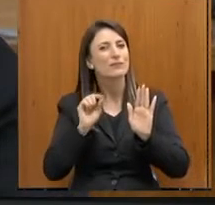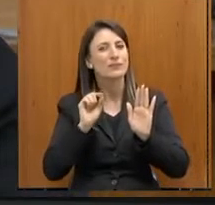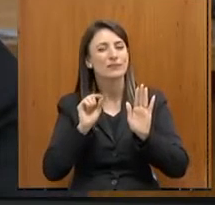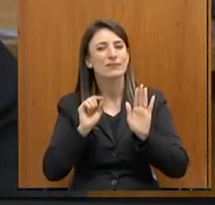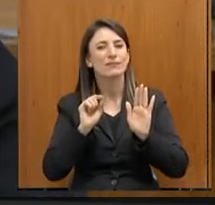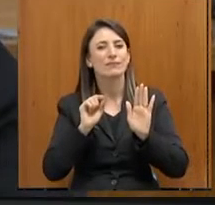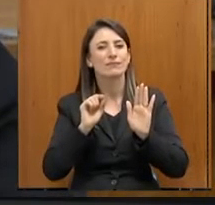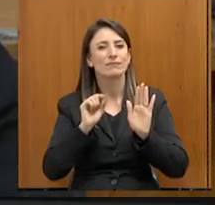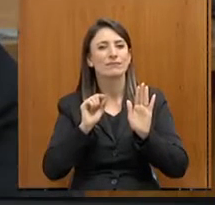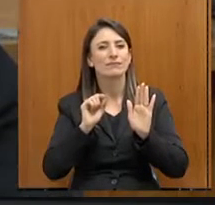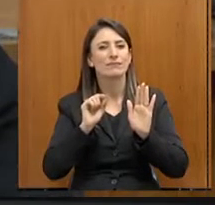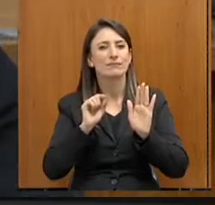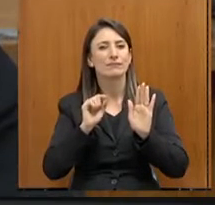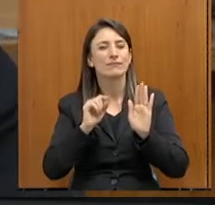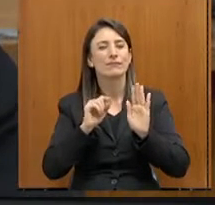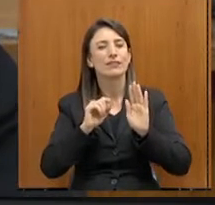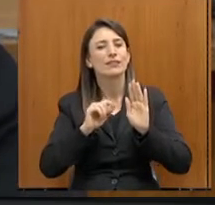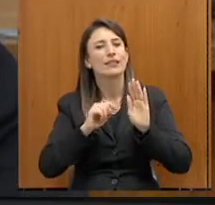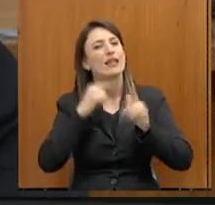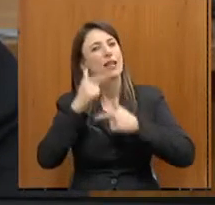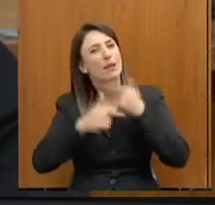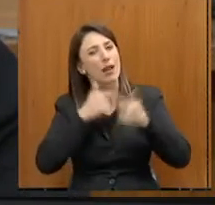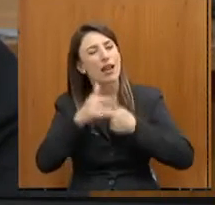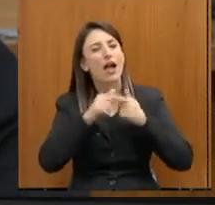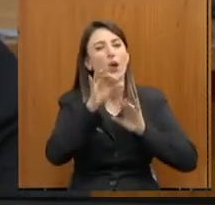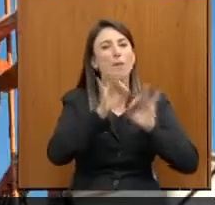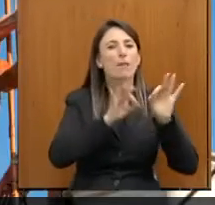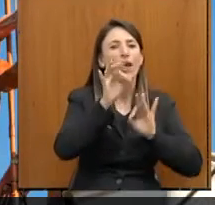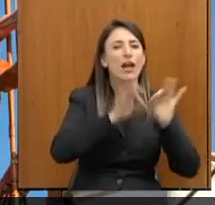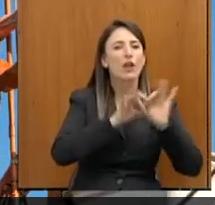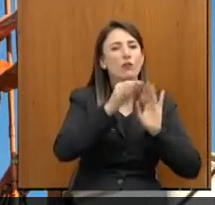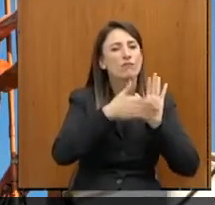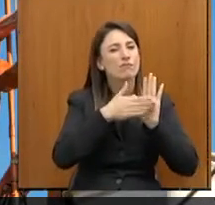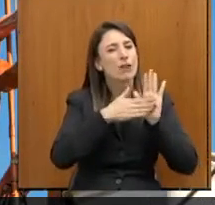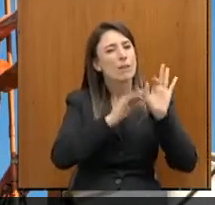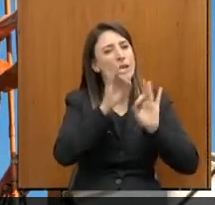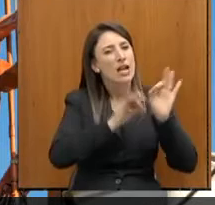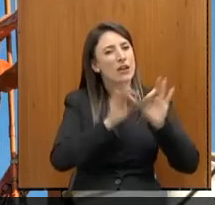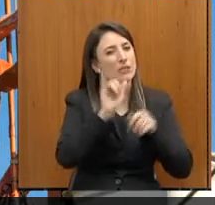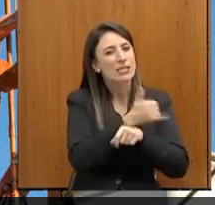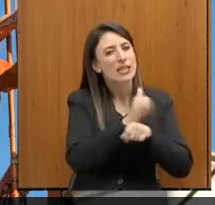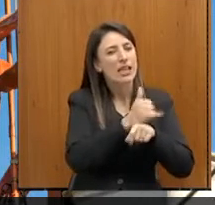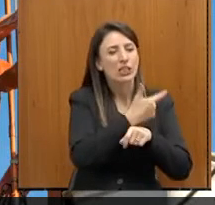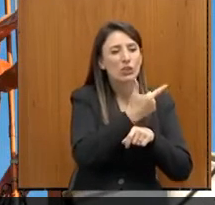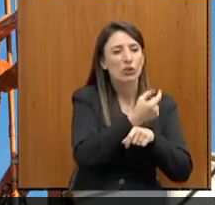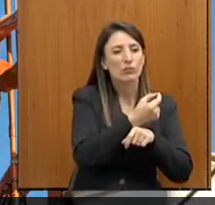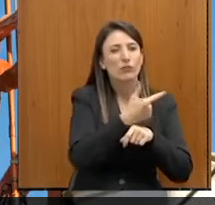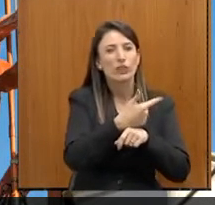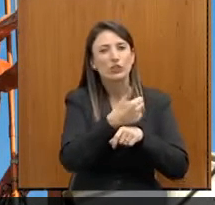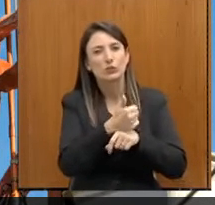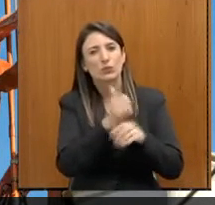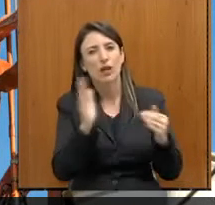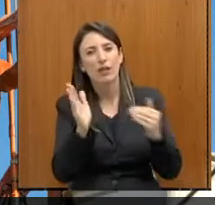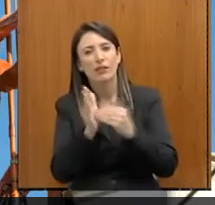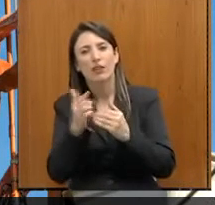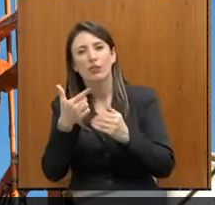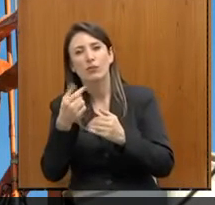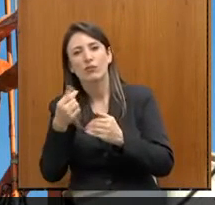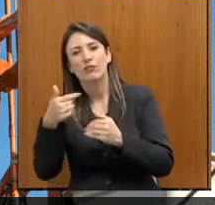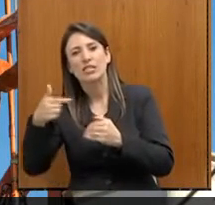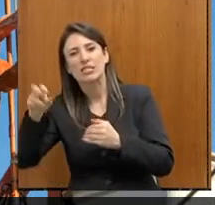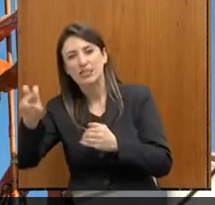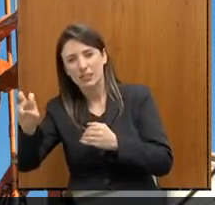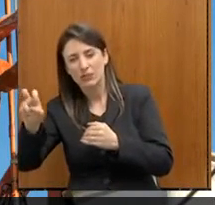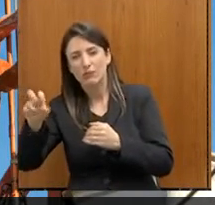trabalhar o nosso plano estratégico 2021/2022 qo.que efetivamente traz